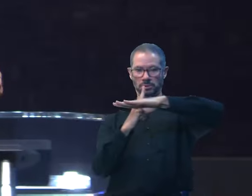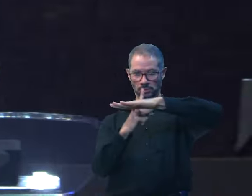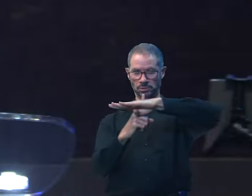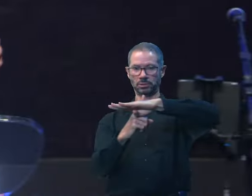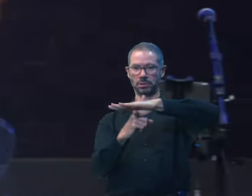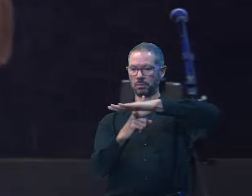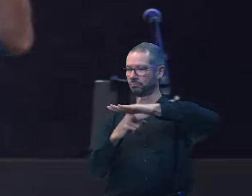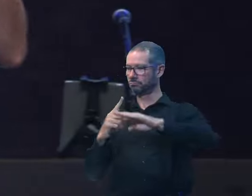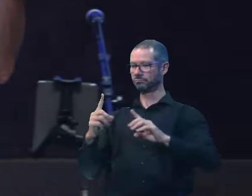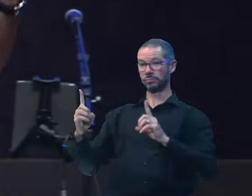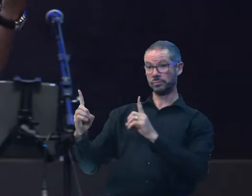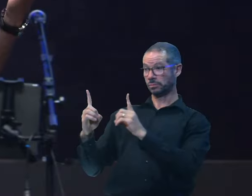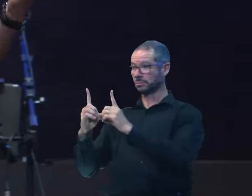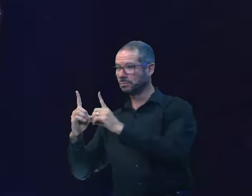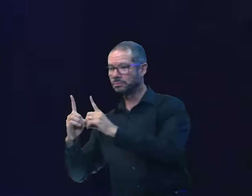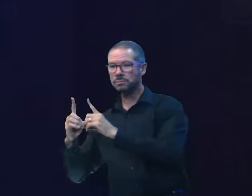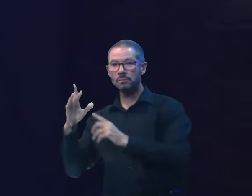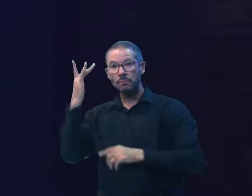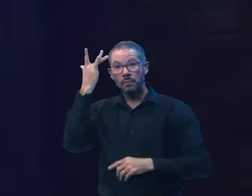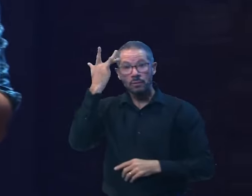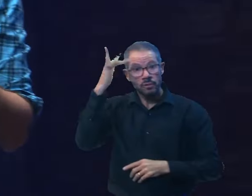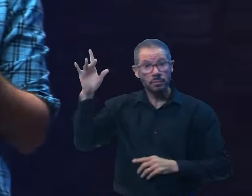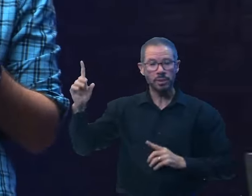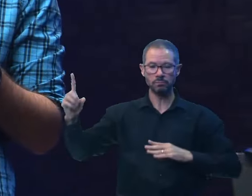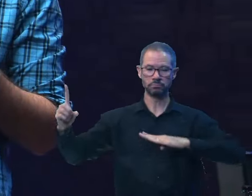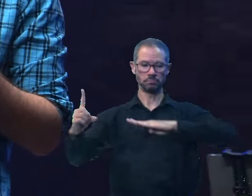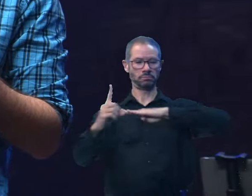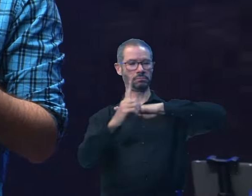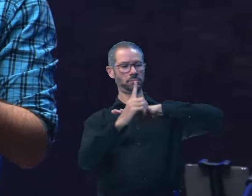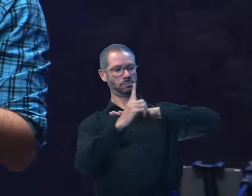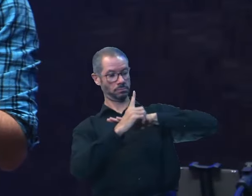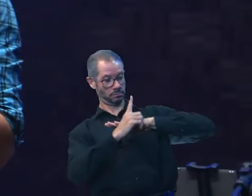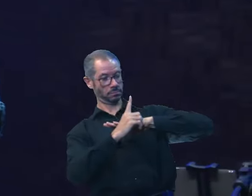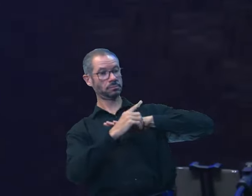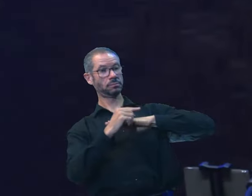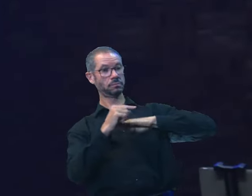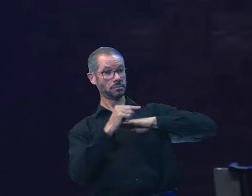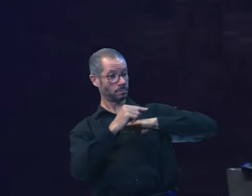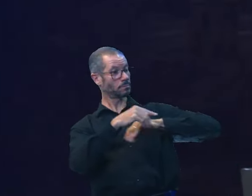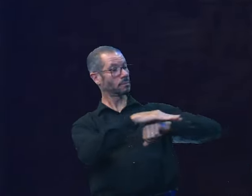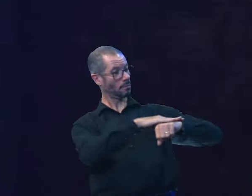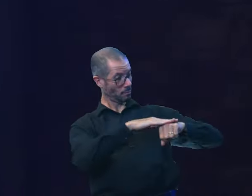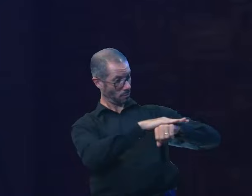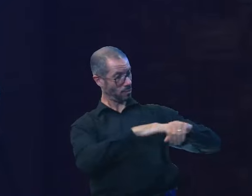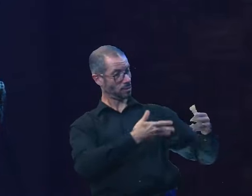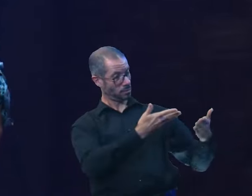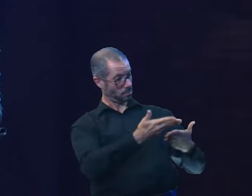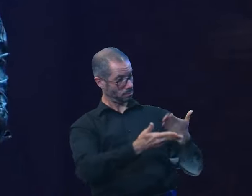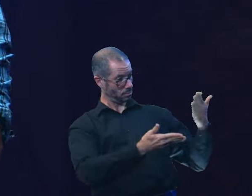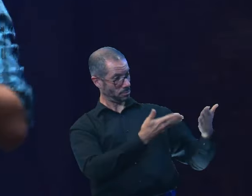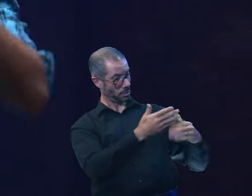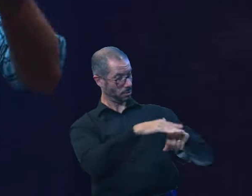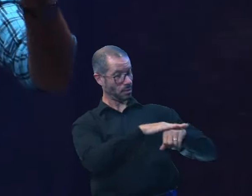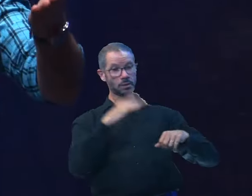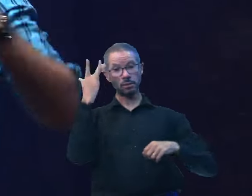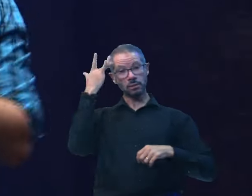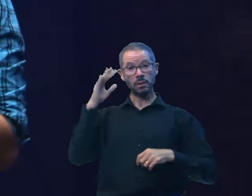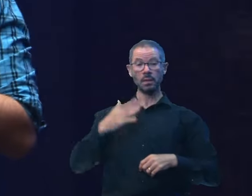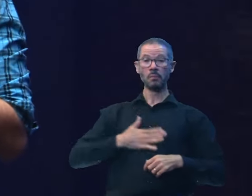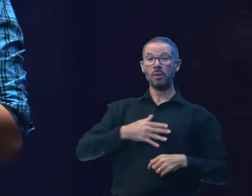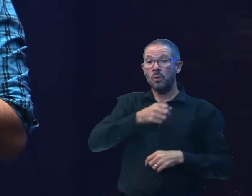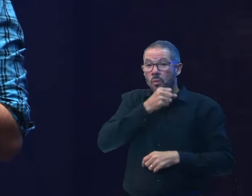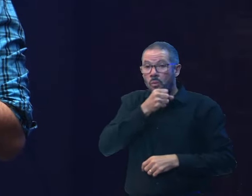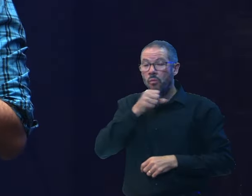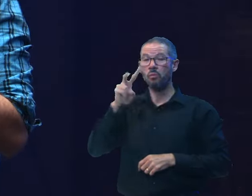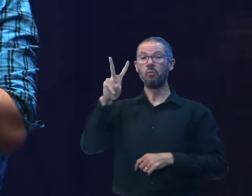a gente ali. E não, eu não sabia disso, mas você chega na recepção e pode conversar ali, porque, como eu sabia, meu avô